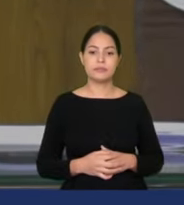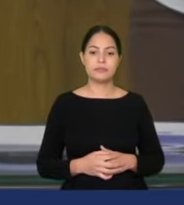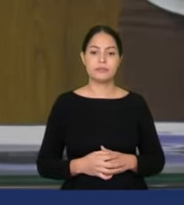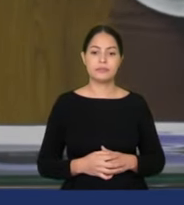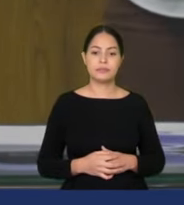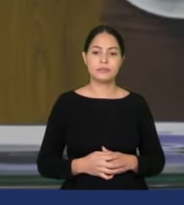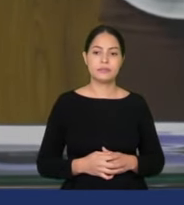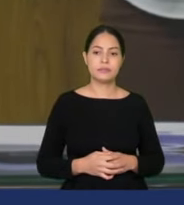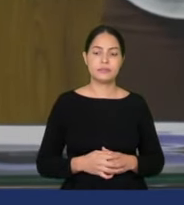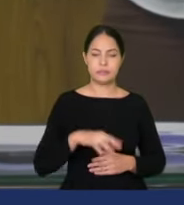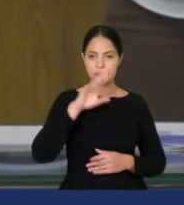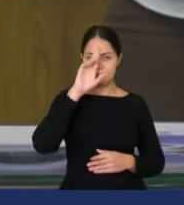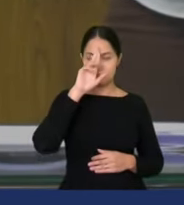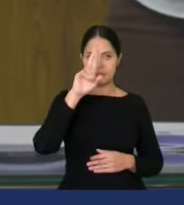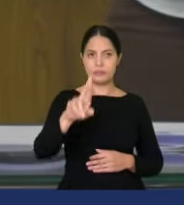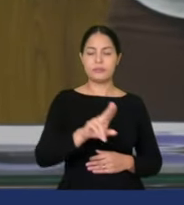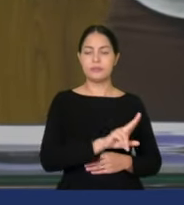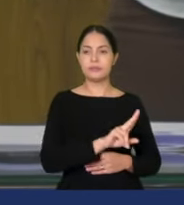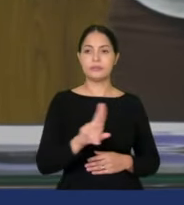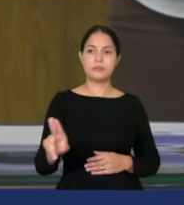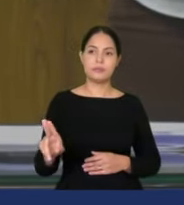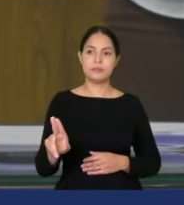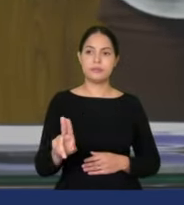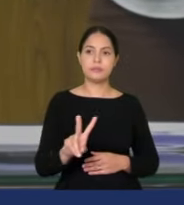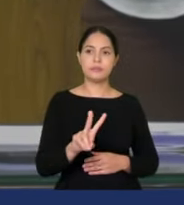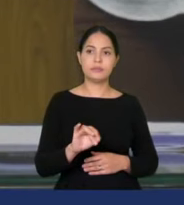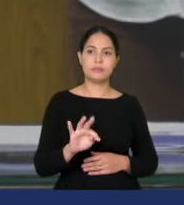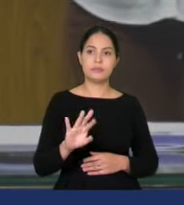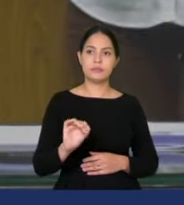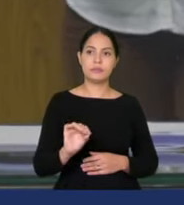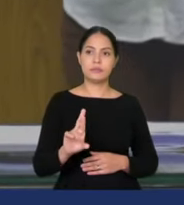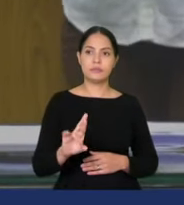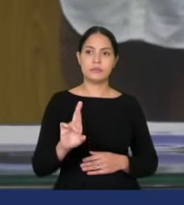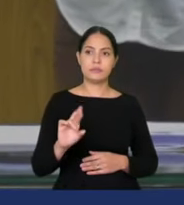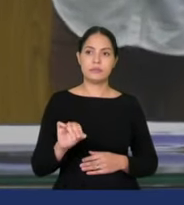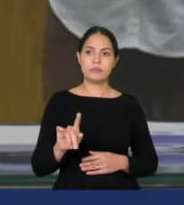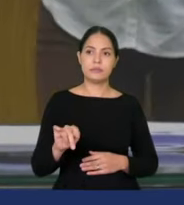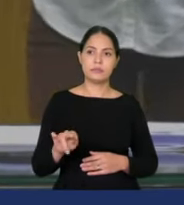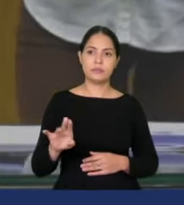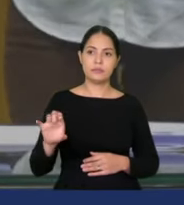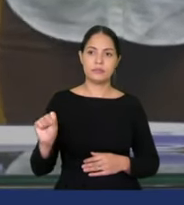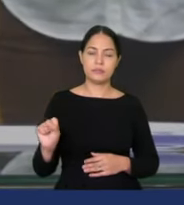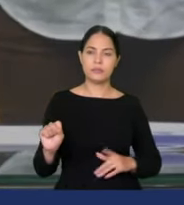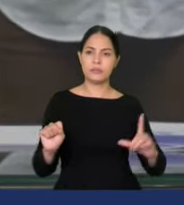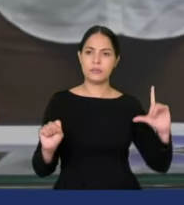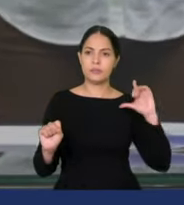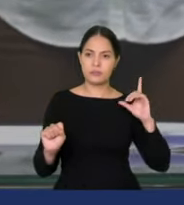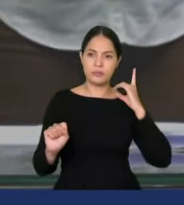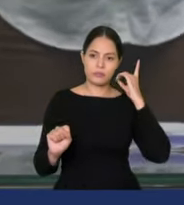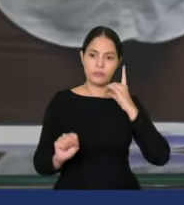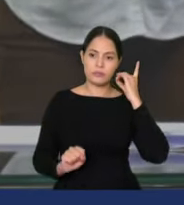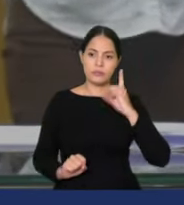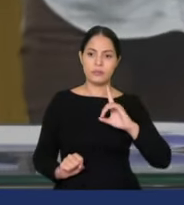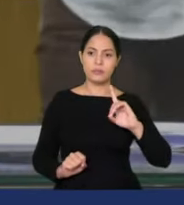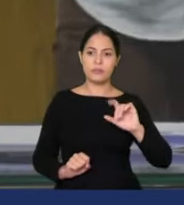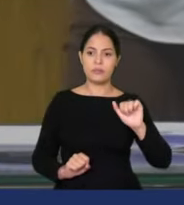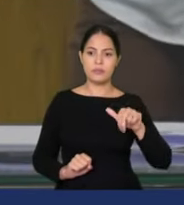o senhor Vitor Rodrigues da Costa, mas antes vamos ouvir o deputado Daniel Almeida,